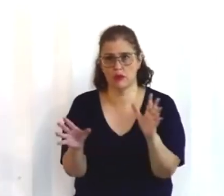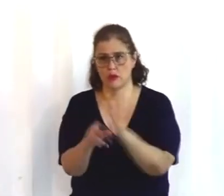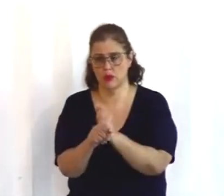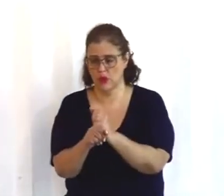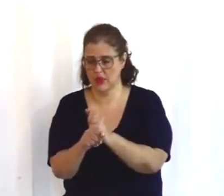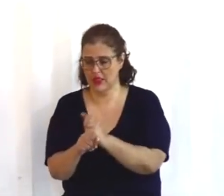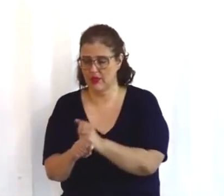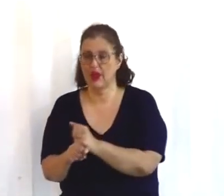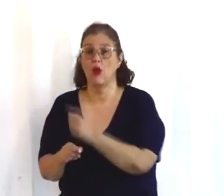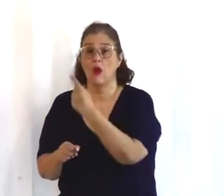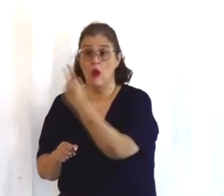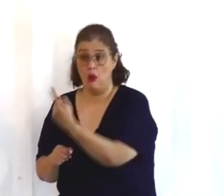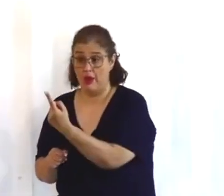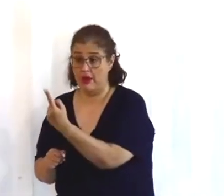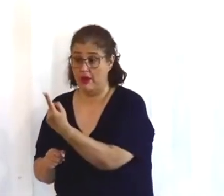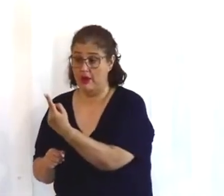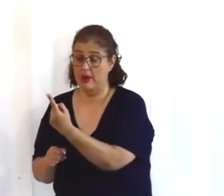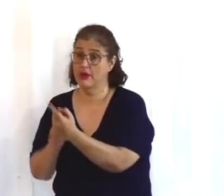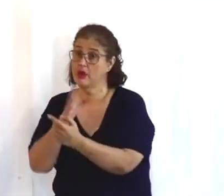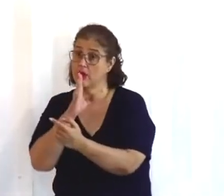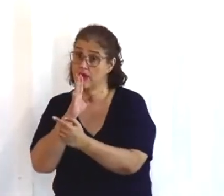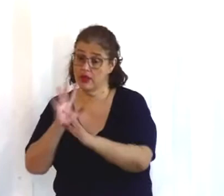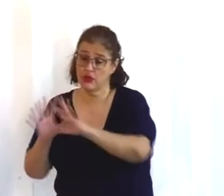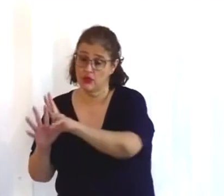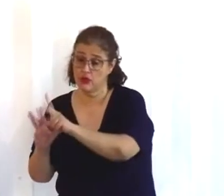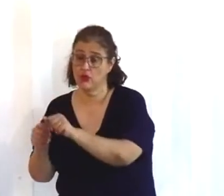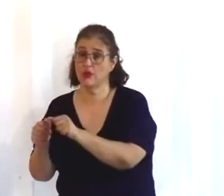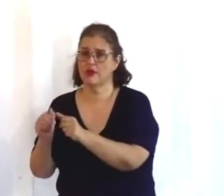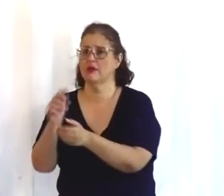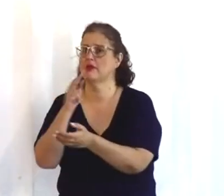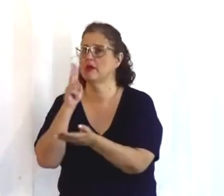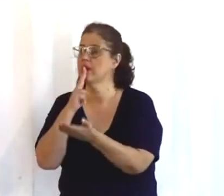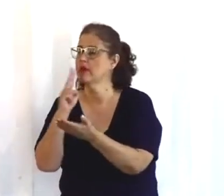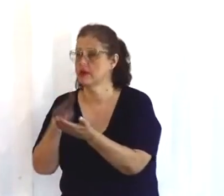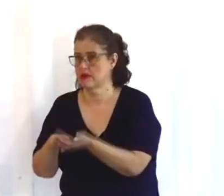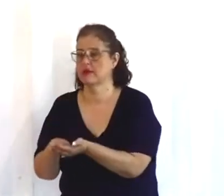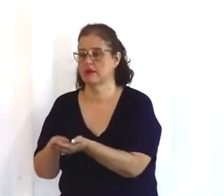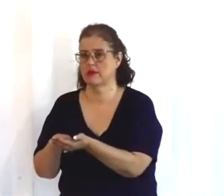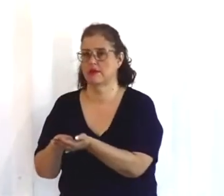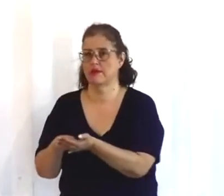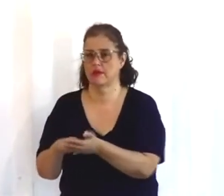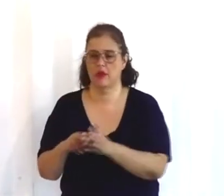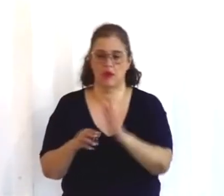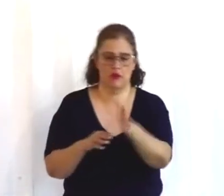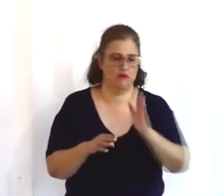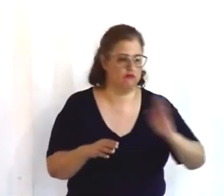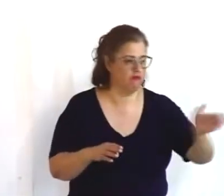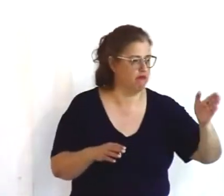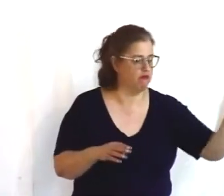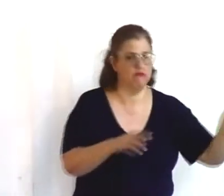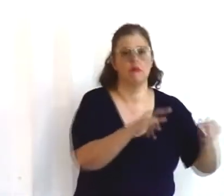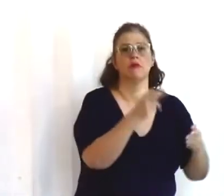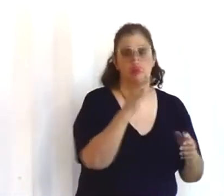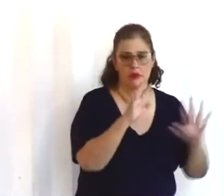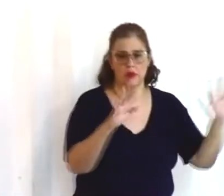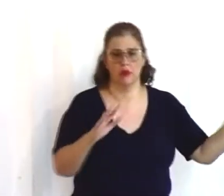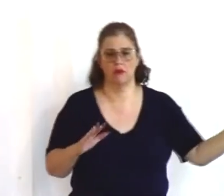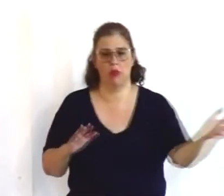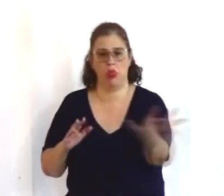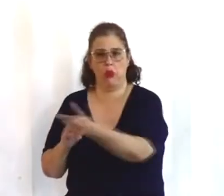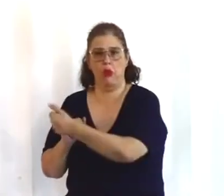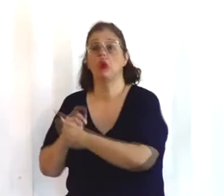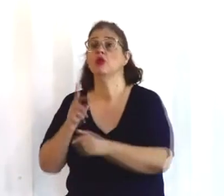que conhece as obras de cada uma dessas igrejas, mas há um ensinamento geral. É assim que nós entendemos o ensinamento para os nossos